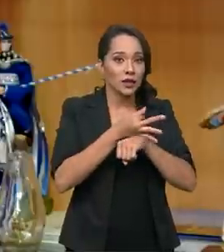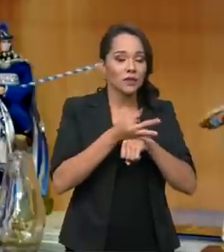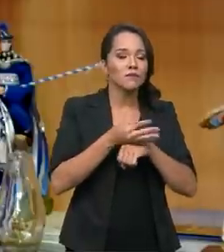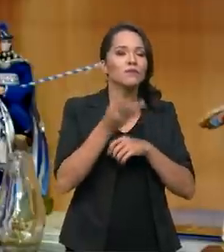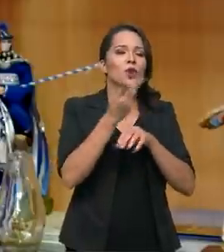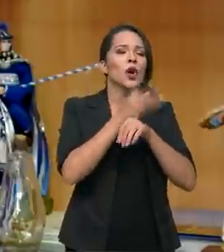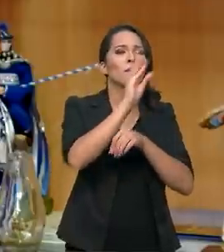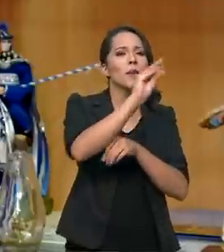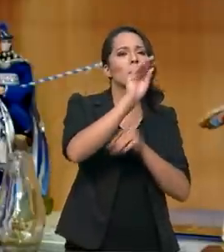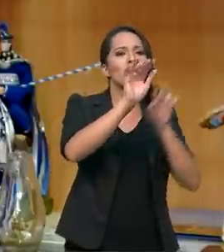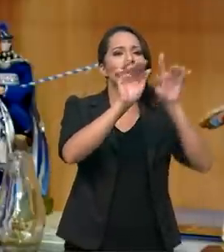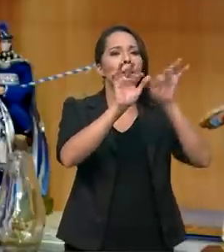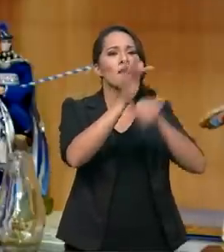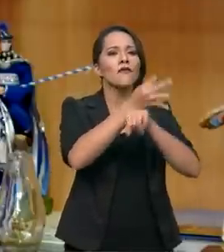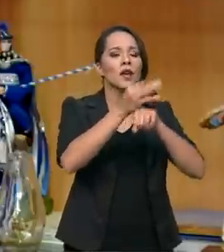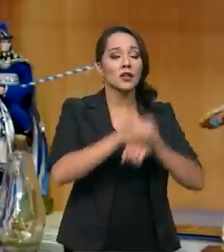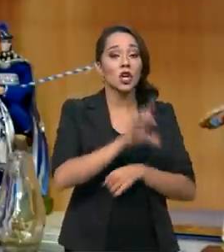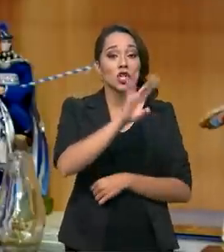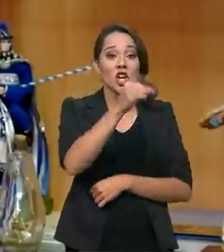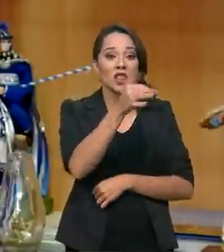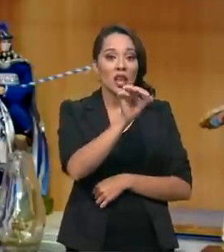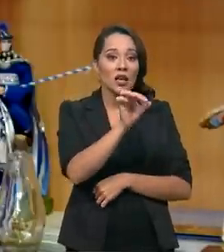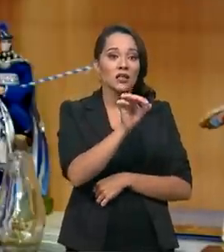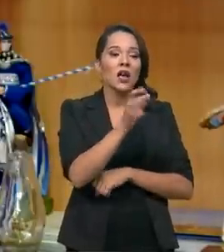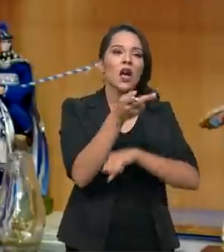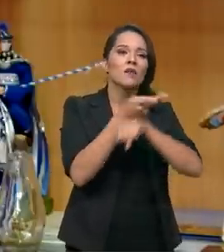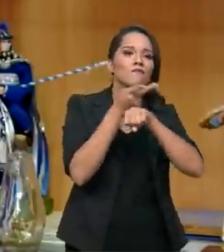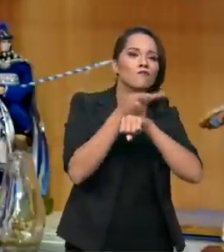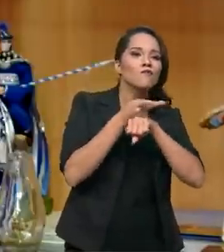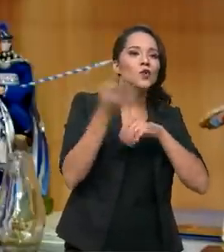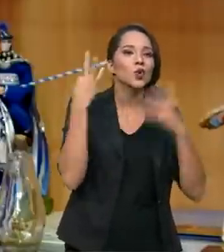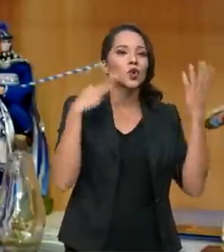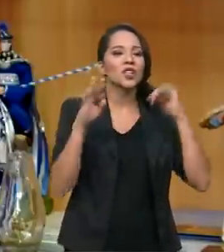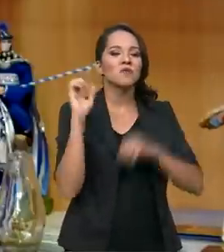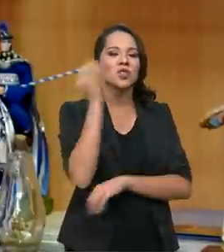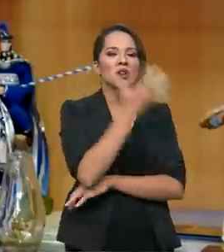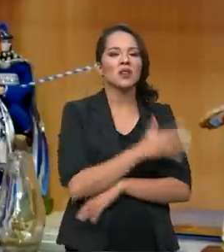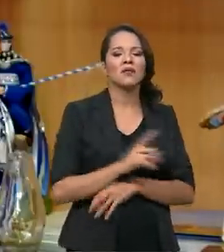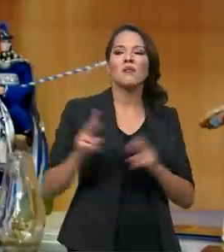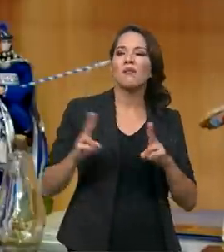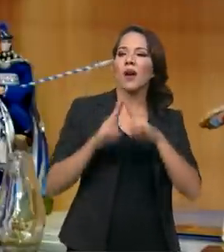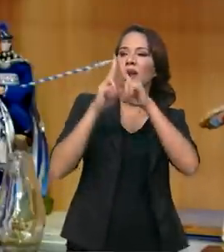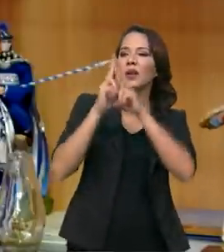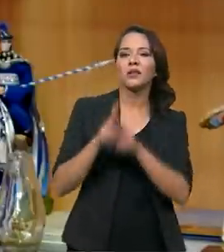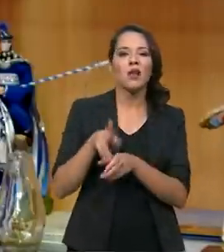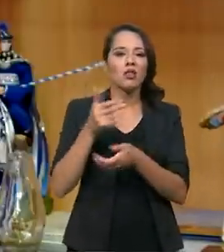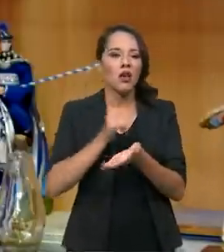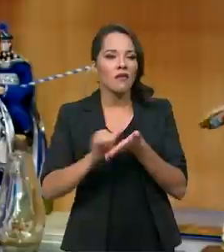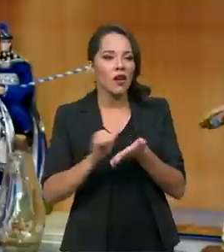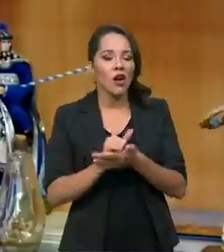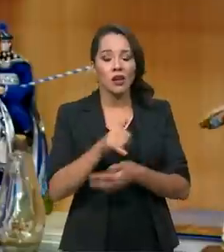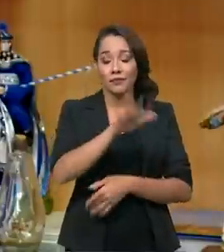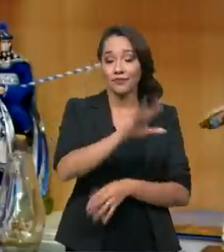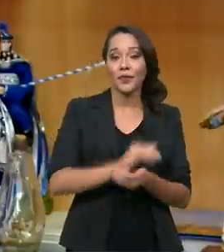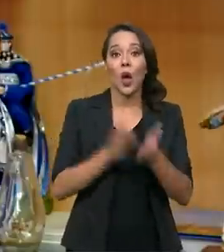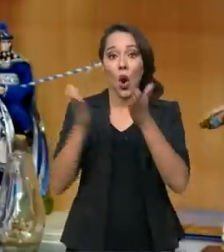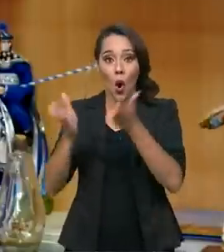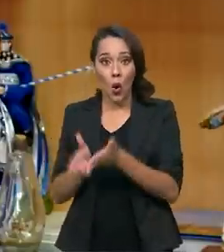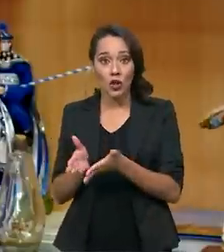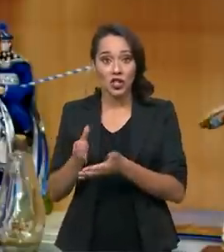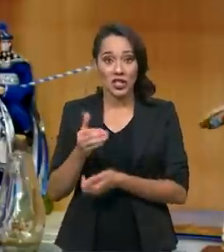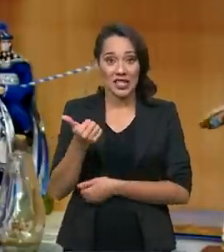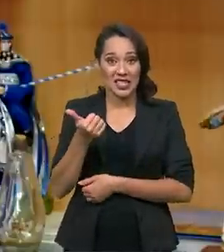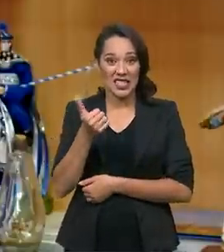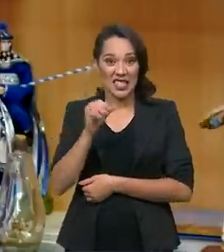português cada 100 buscas apenas 10 horas apostolina por isso o resto da Paris Nova Iorque Singapura enfim hoje